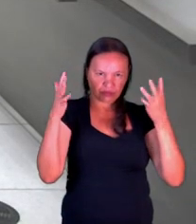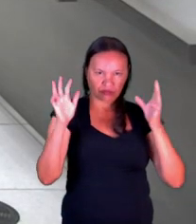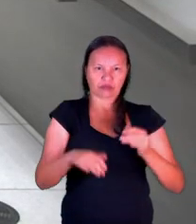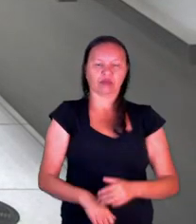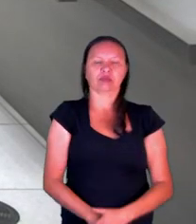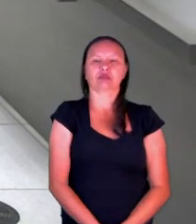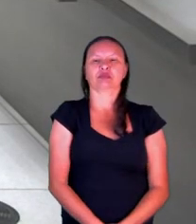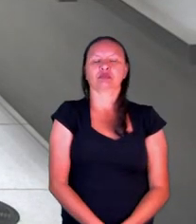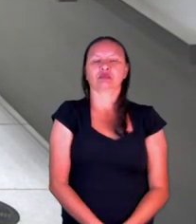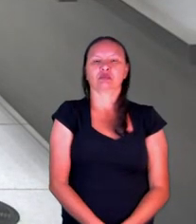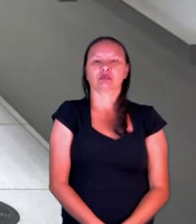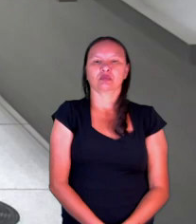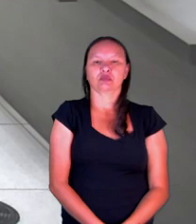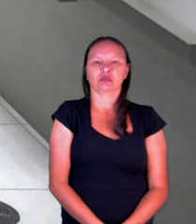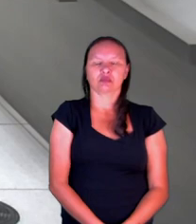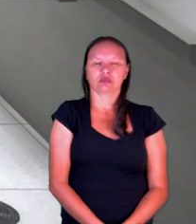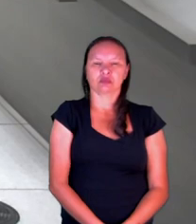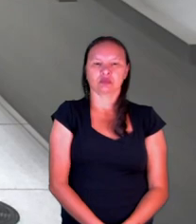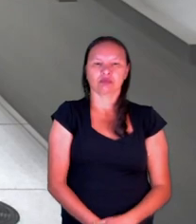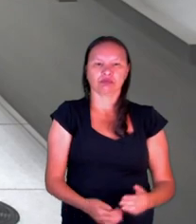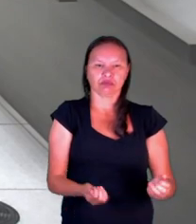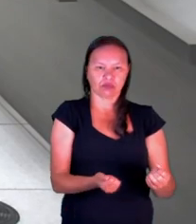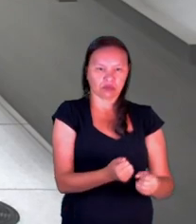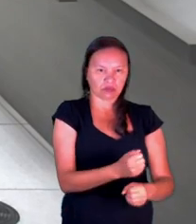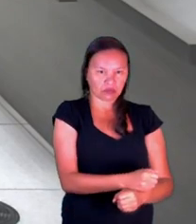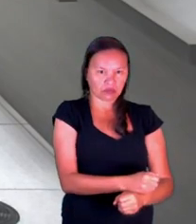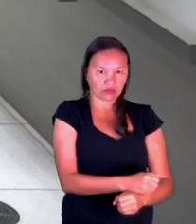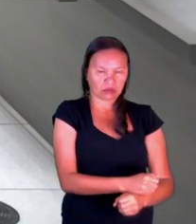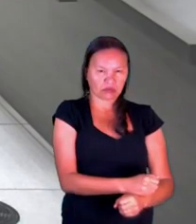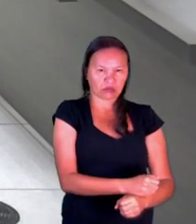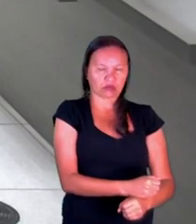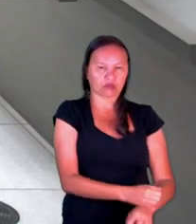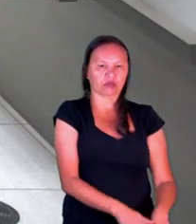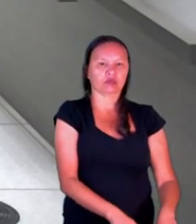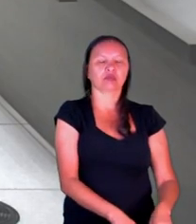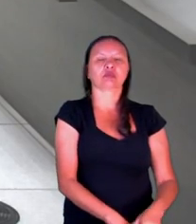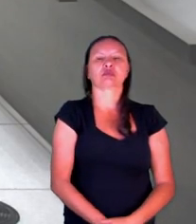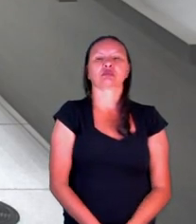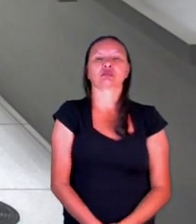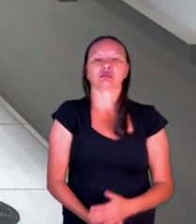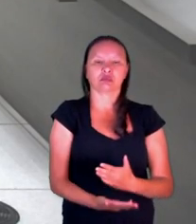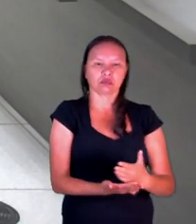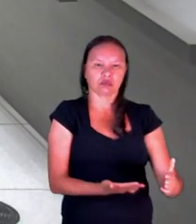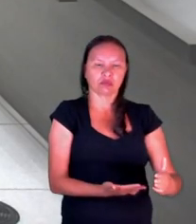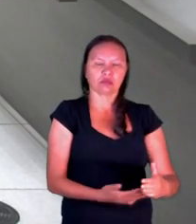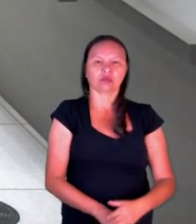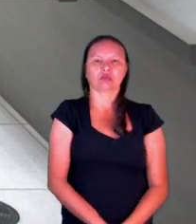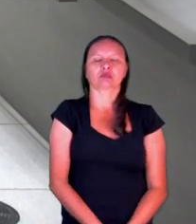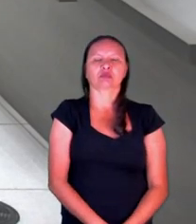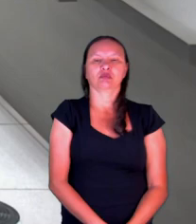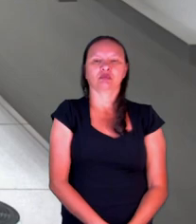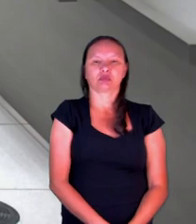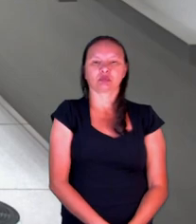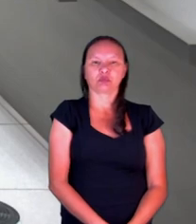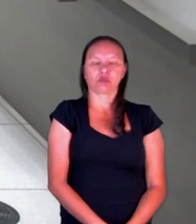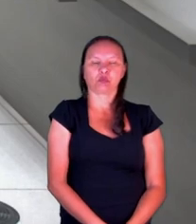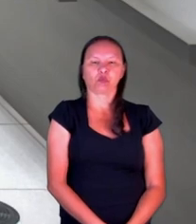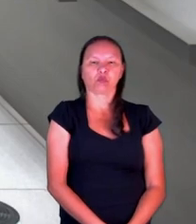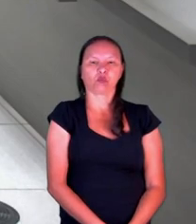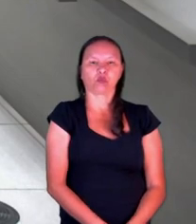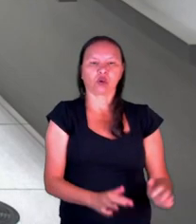né bom antes de encerrar na verdade já encerramos mas antes de desligar o microfone final